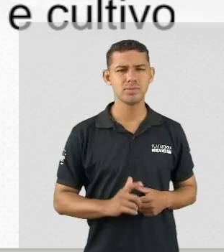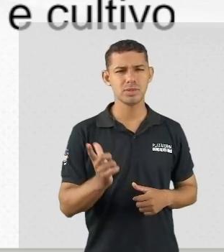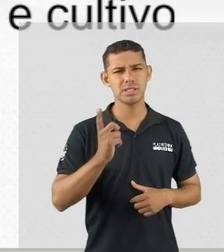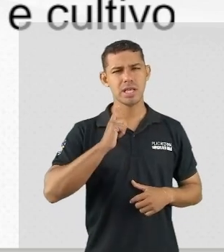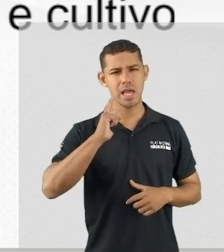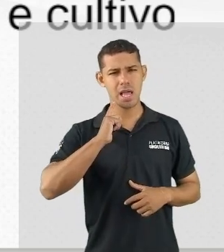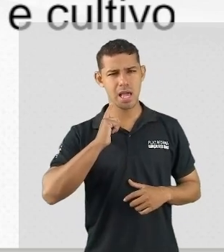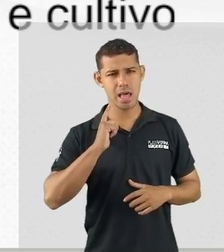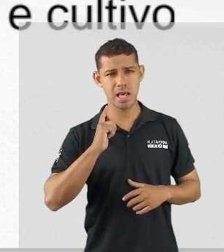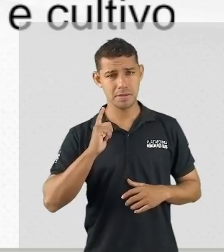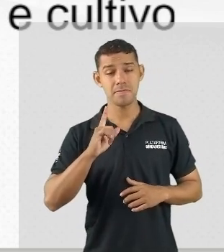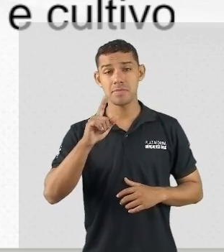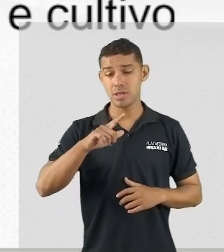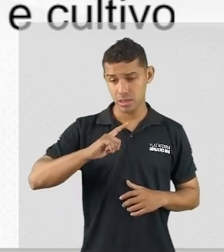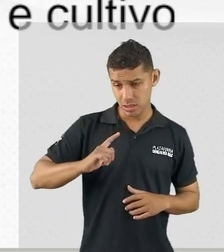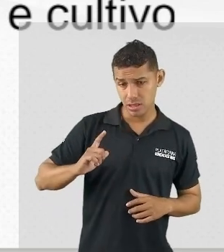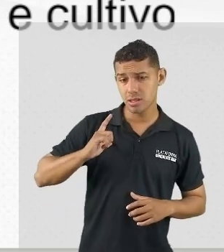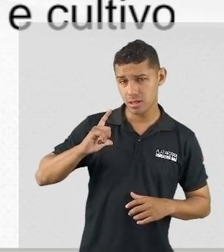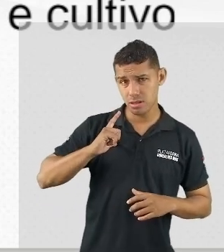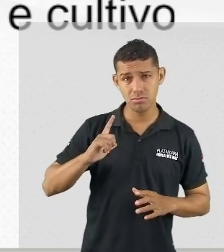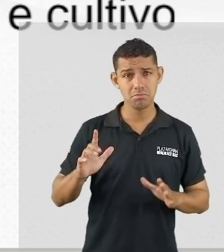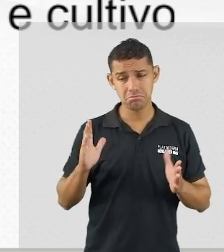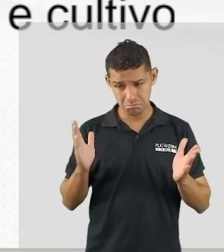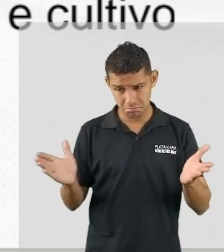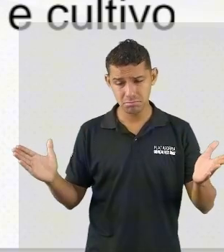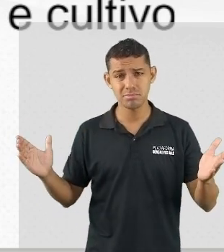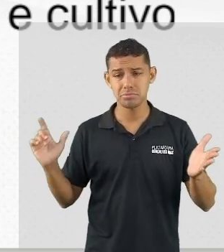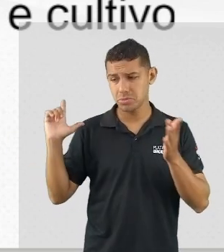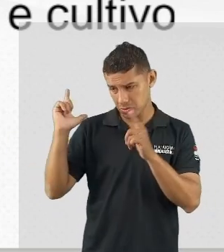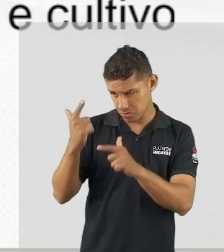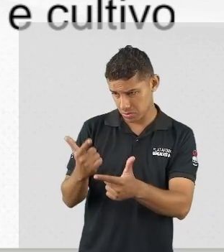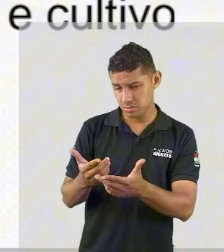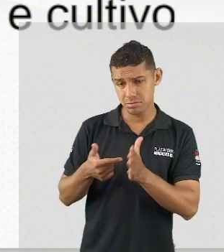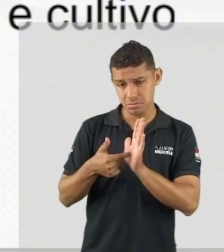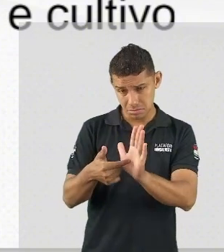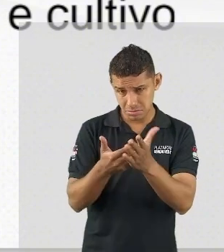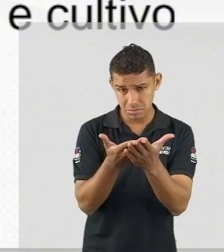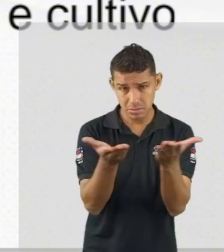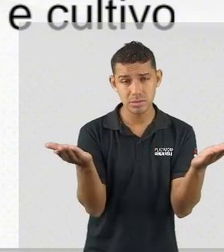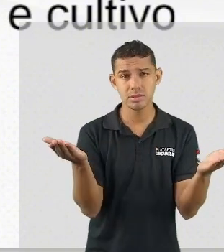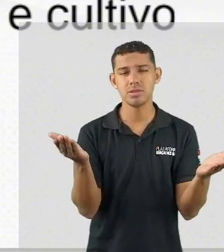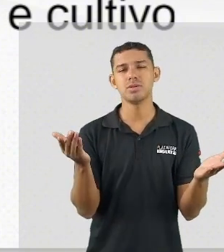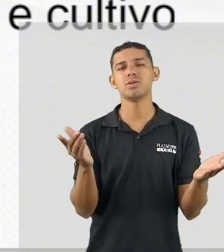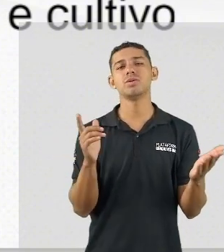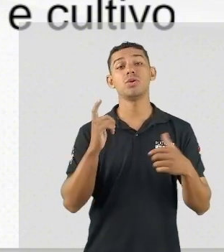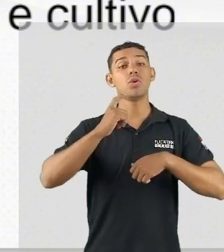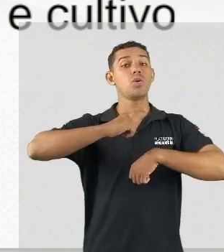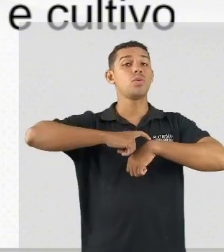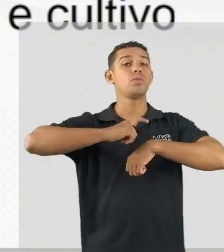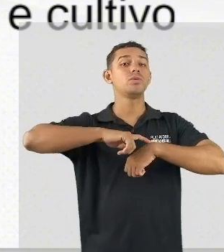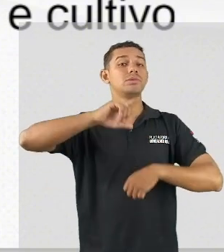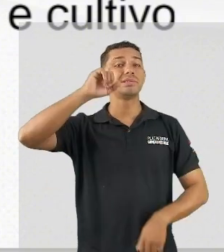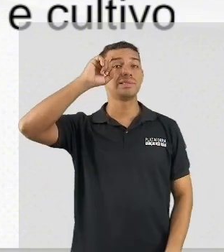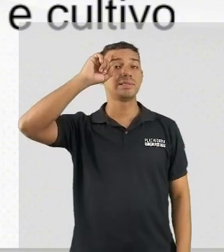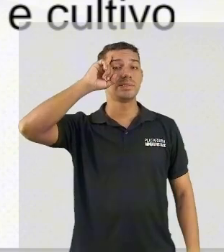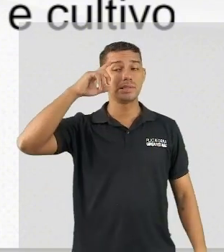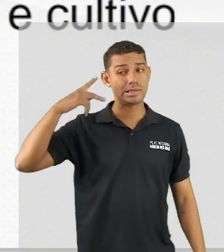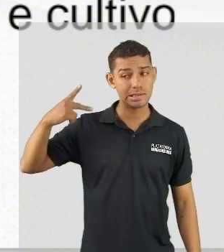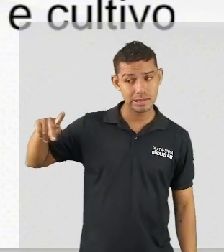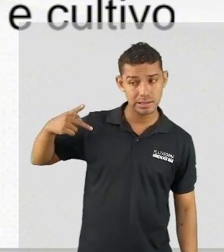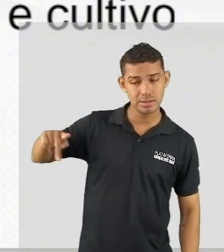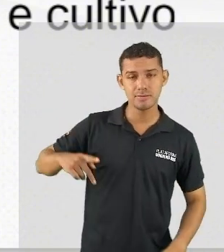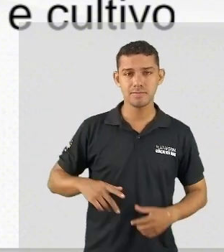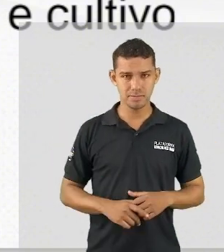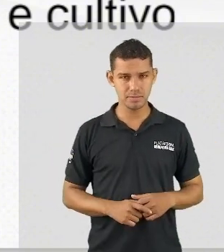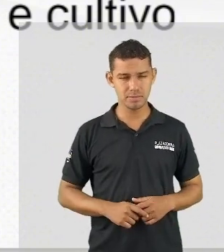as pinturas rupestres que já traziam para nós, né, os momentos, né, cotidianos deles e que,